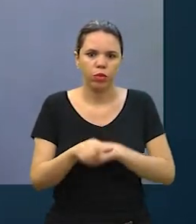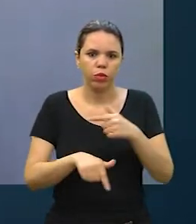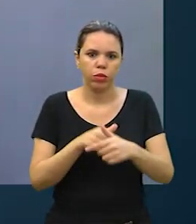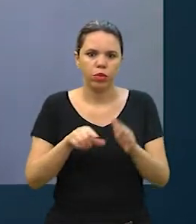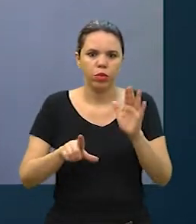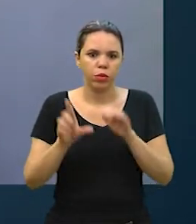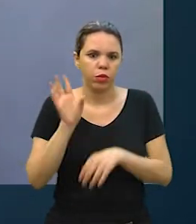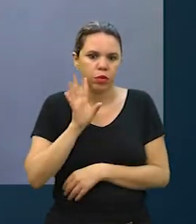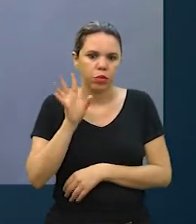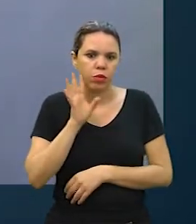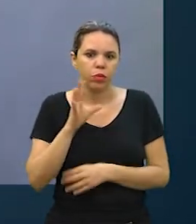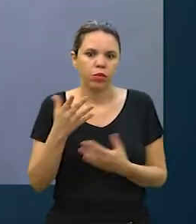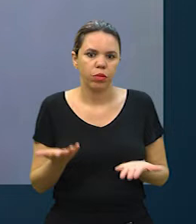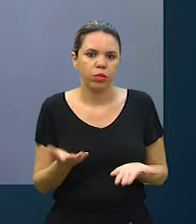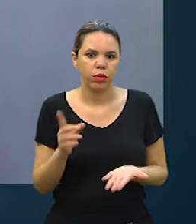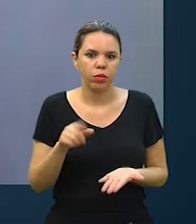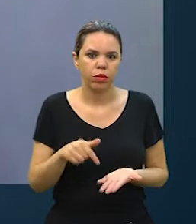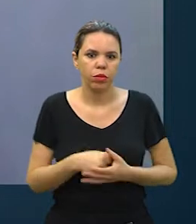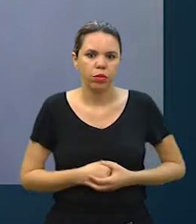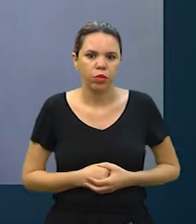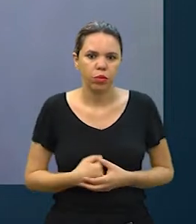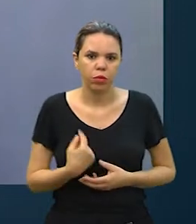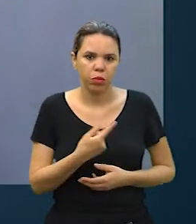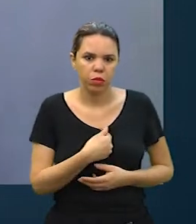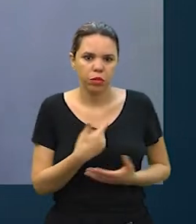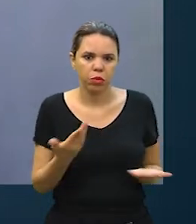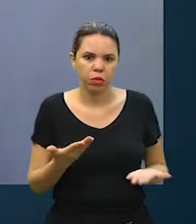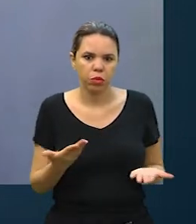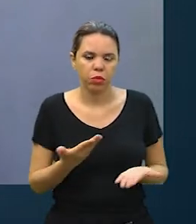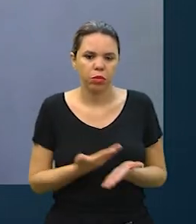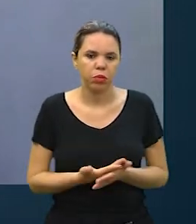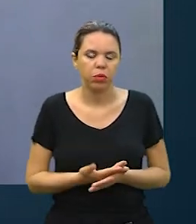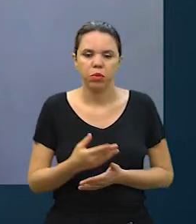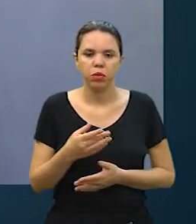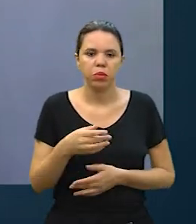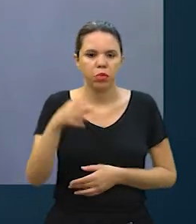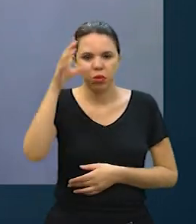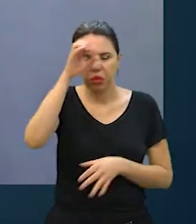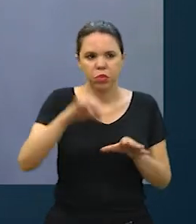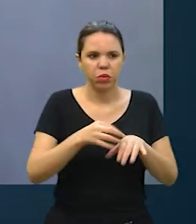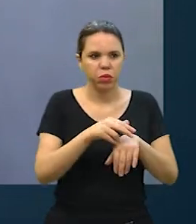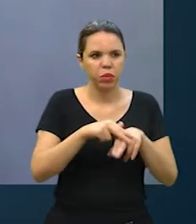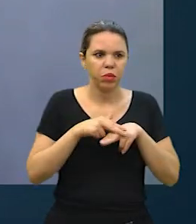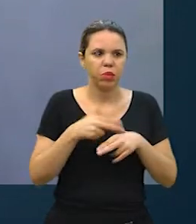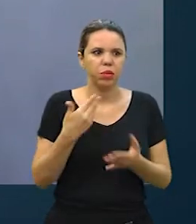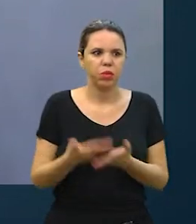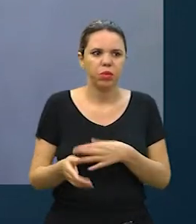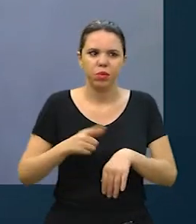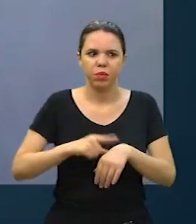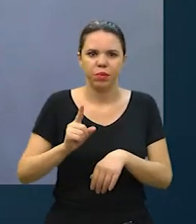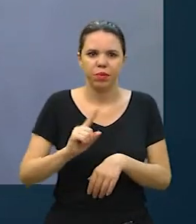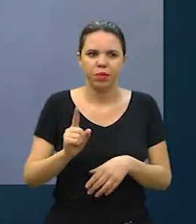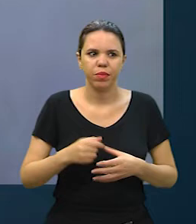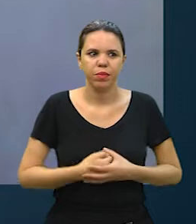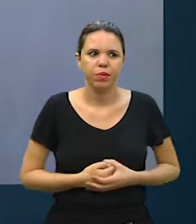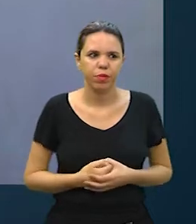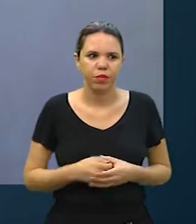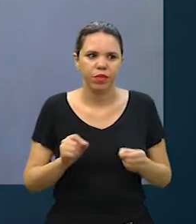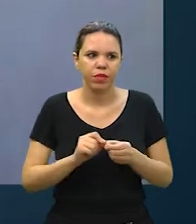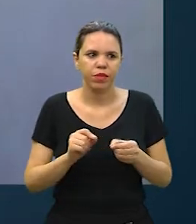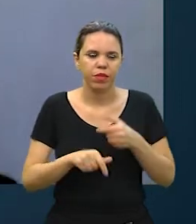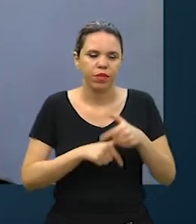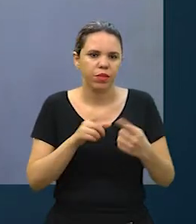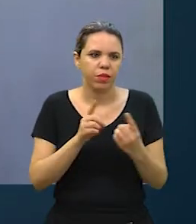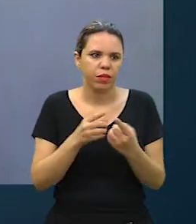serviço legal. Então, a vantagem é que eu até hoje eu não aprendi a costurar justamente para não perder tempo fazendo